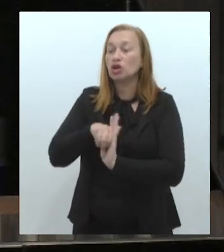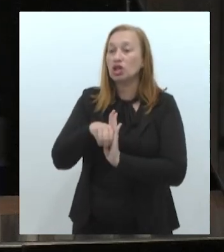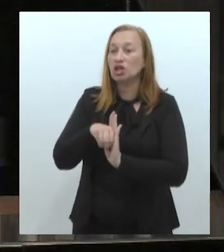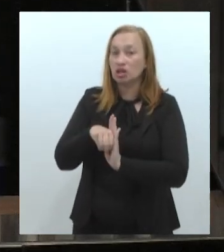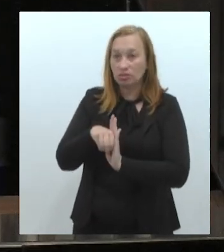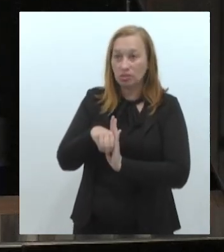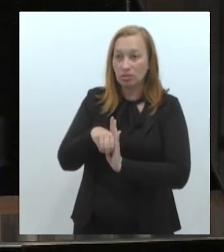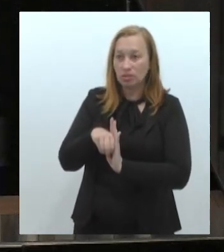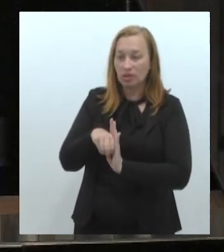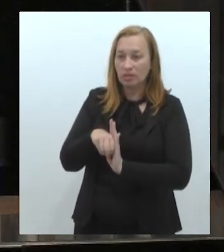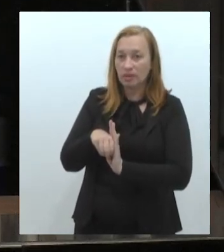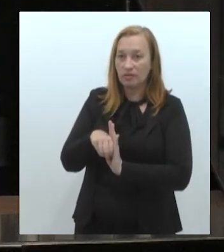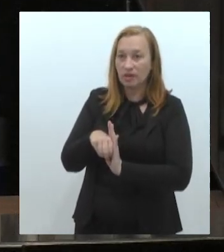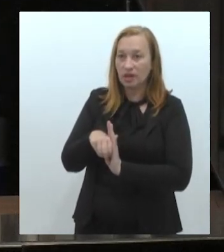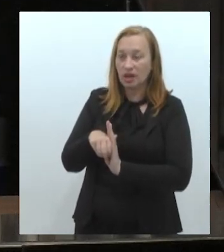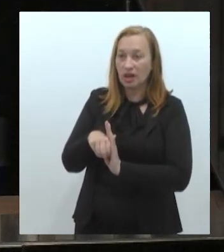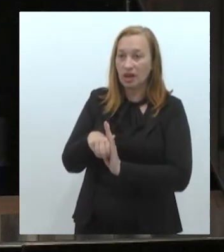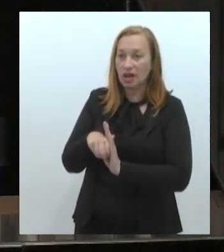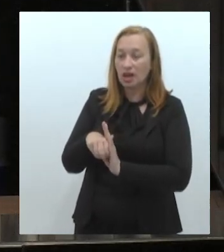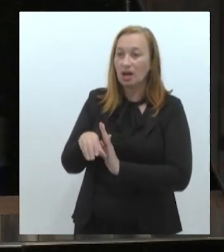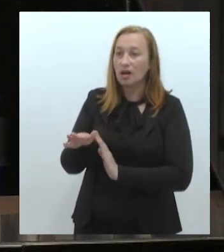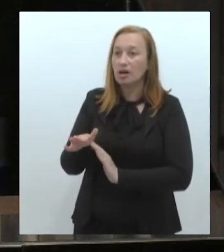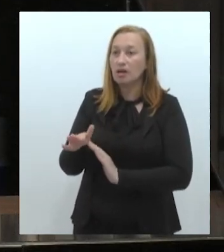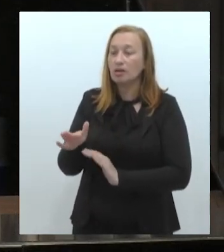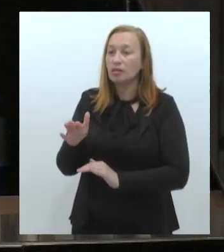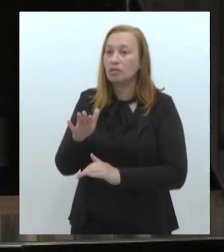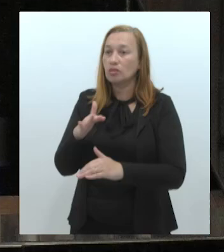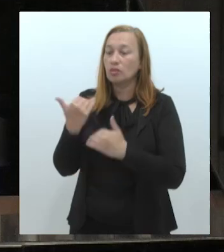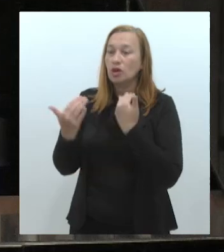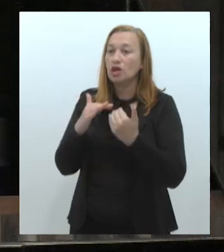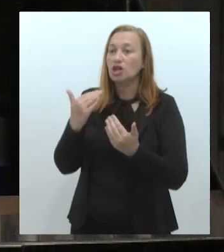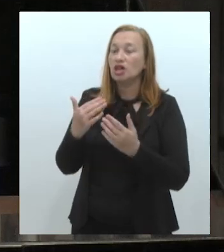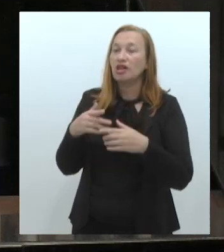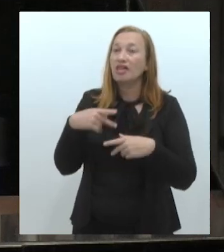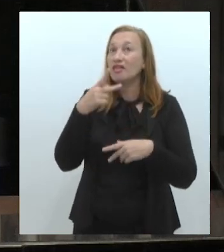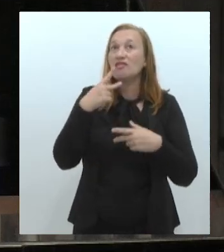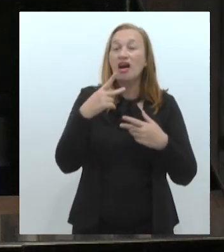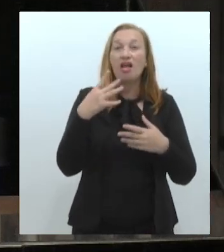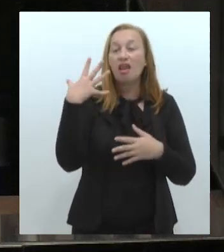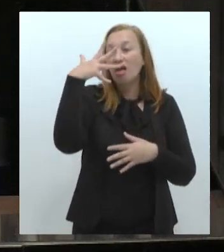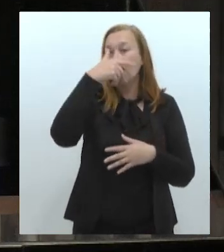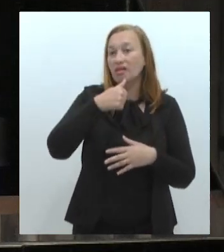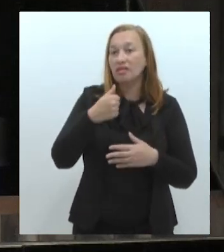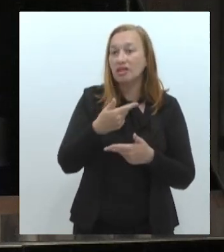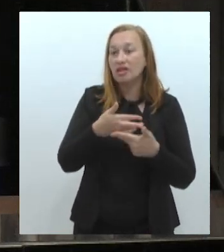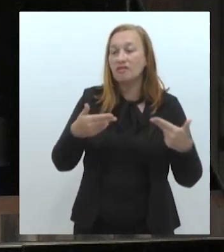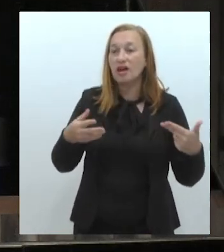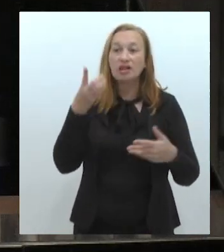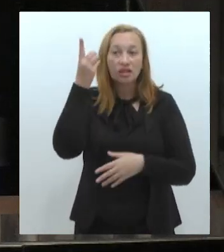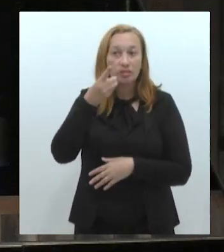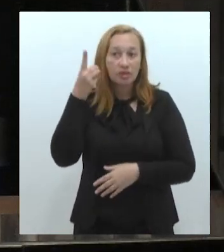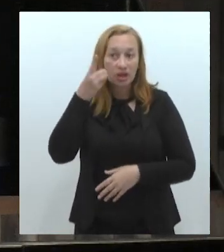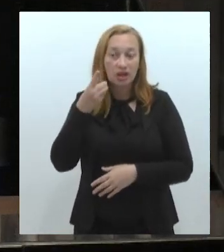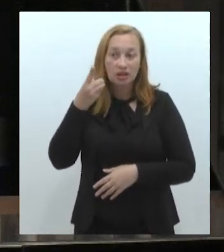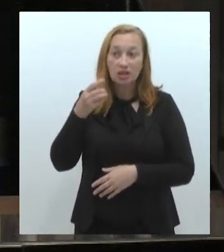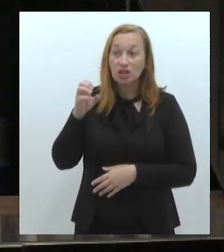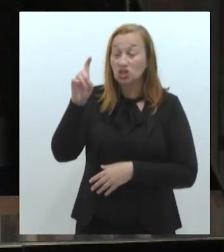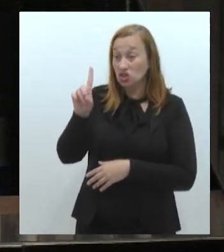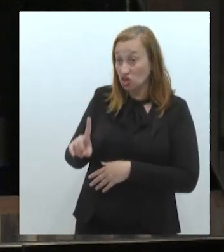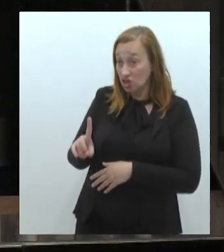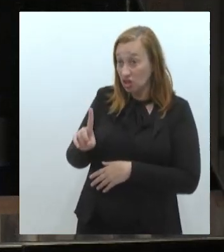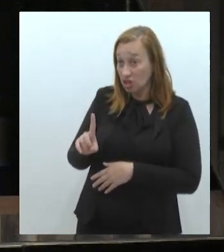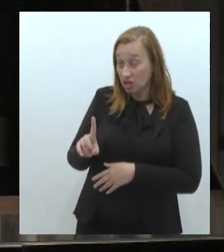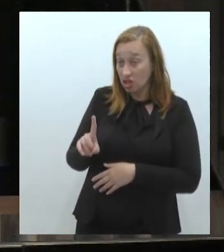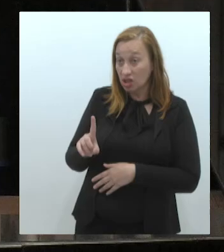enxugando gelo sujo de sangue e produzir esses discursos bonitos que muitos deputados de extrema-direita, que muitos políticos